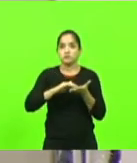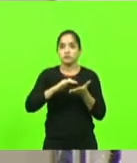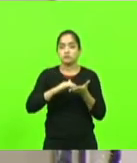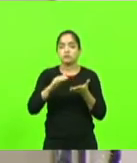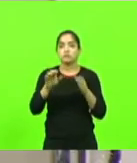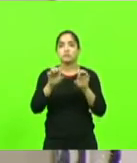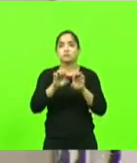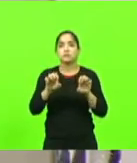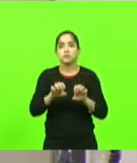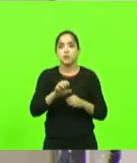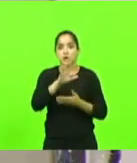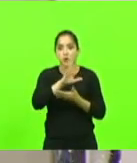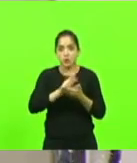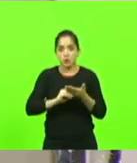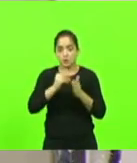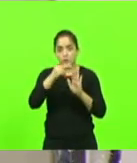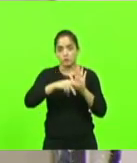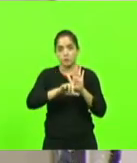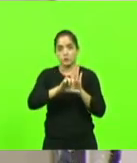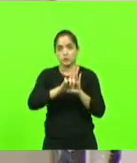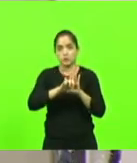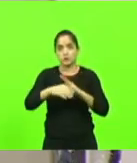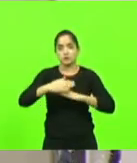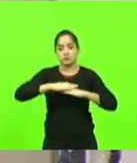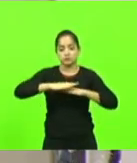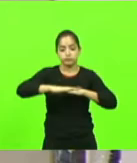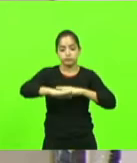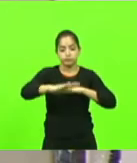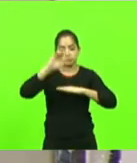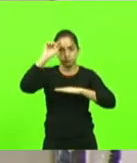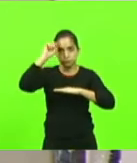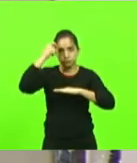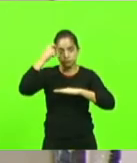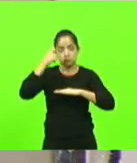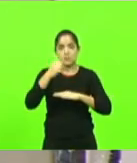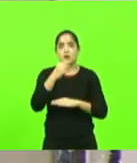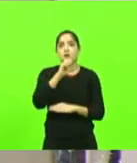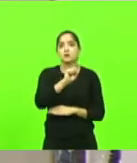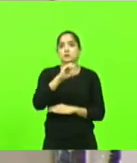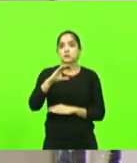Infraestrutura cópia do projeto de pavimentação asfáltica da SC 436, em